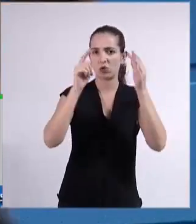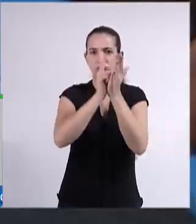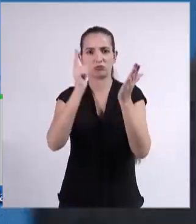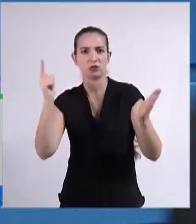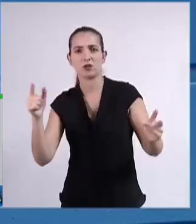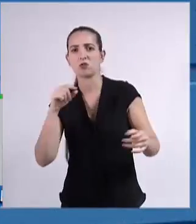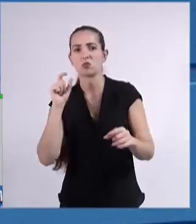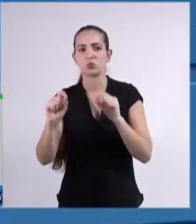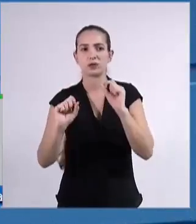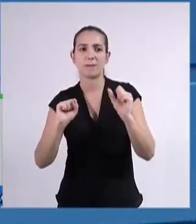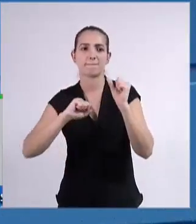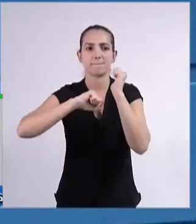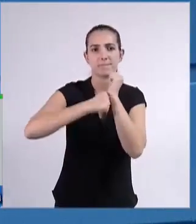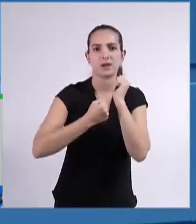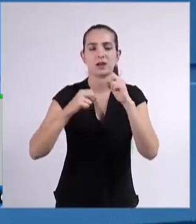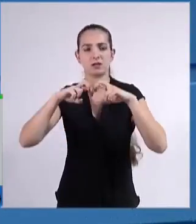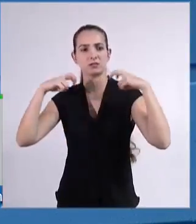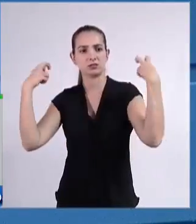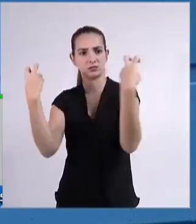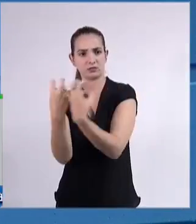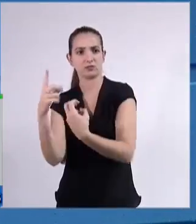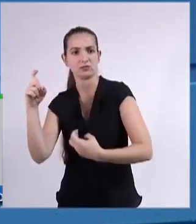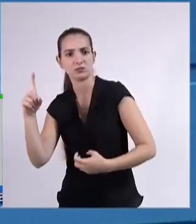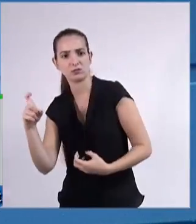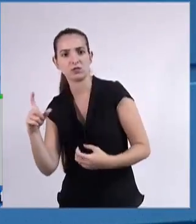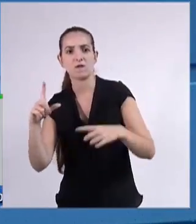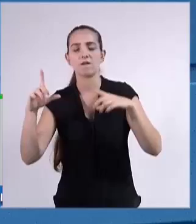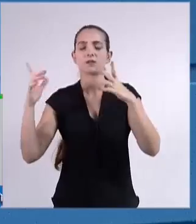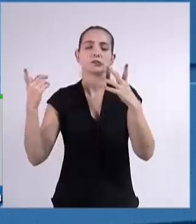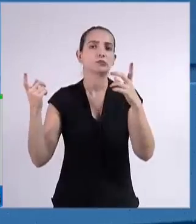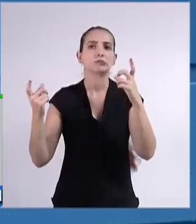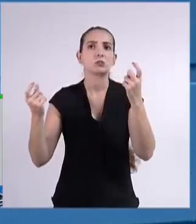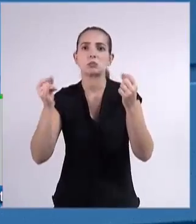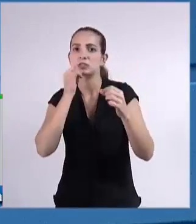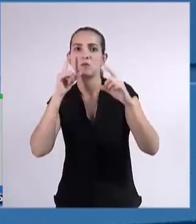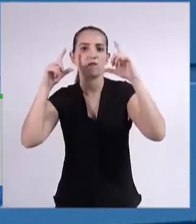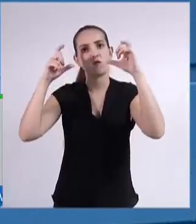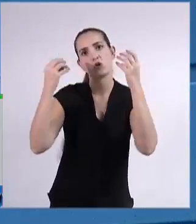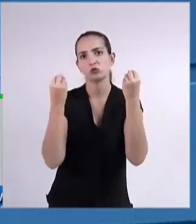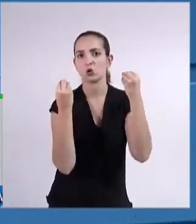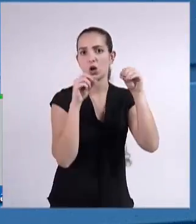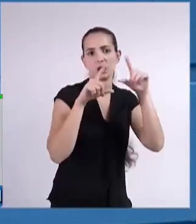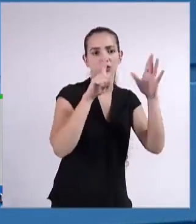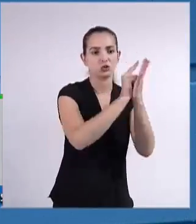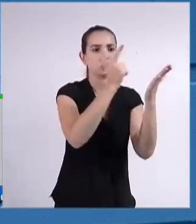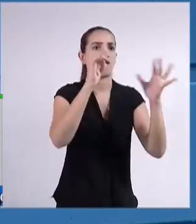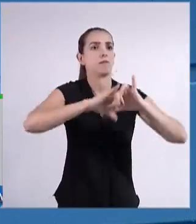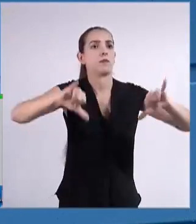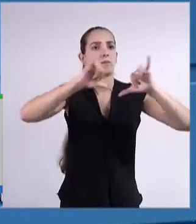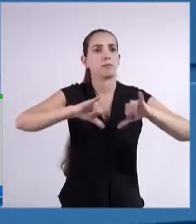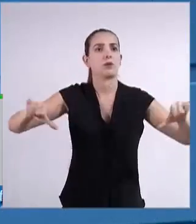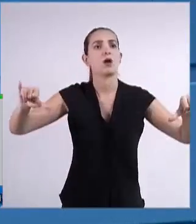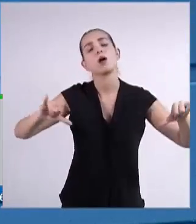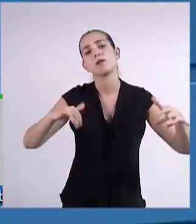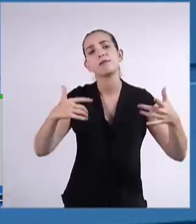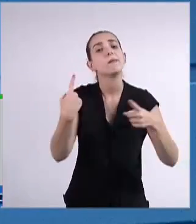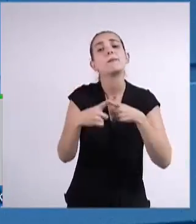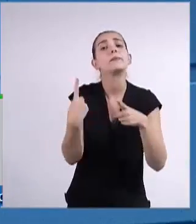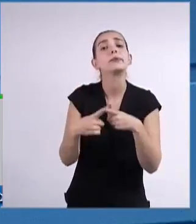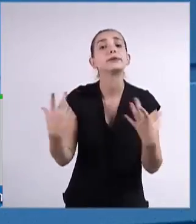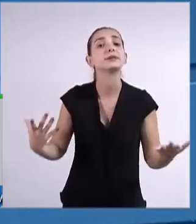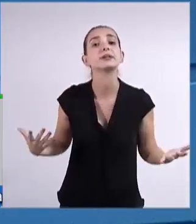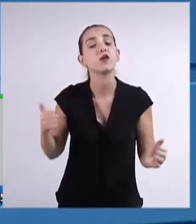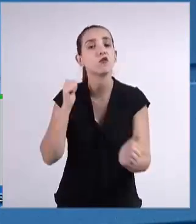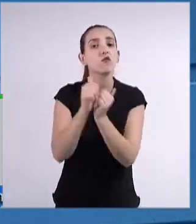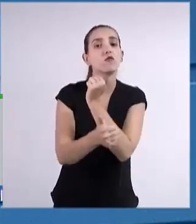funcionar o Morenão, tirar foto, não podendo funcionar. E depois? né? Por que não está funcionando? Por que o